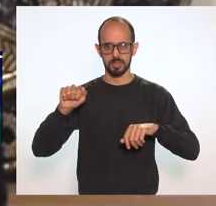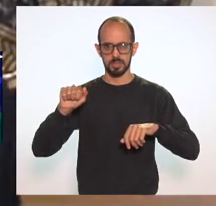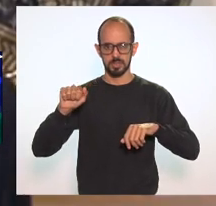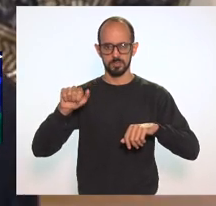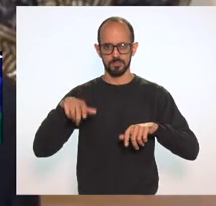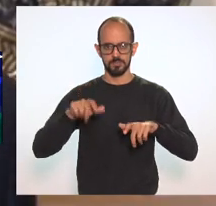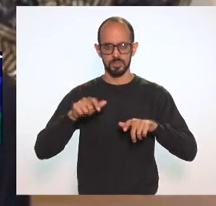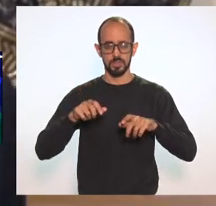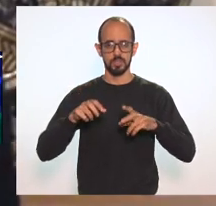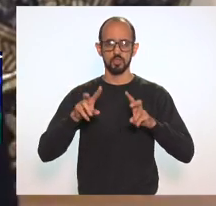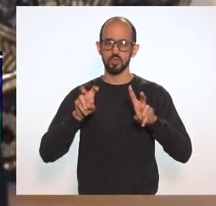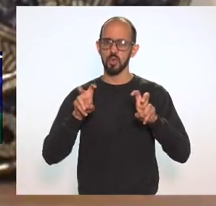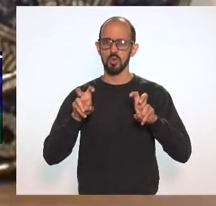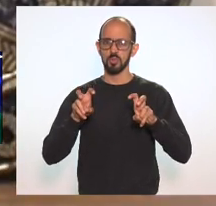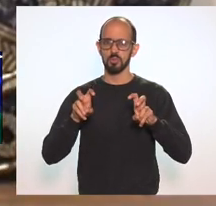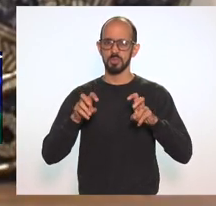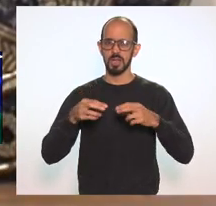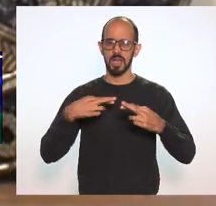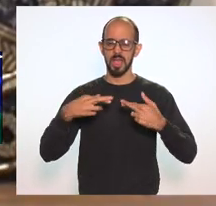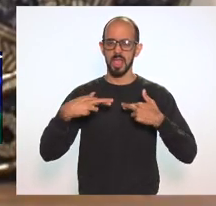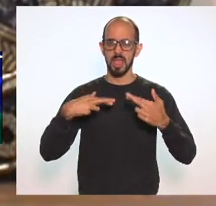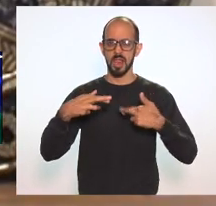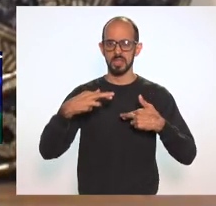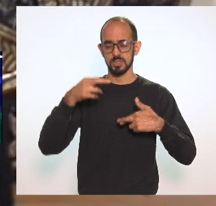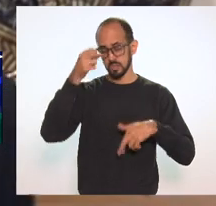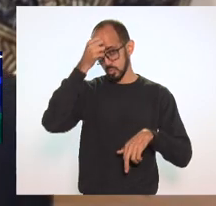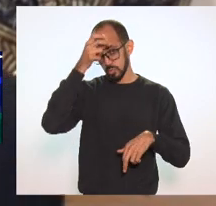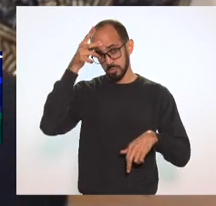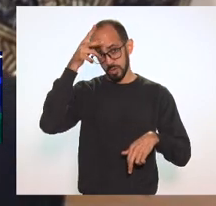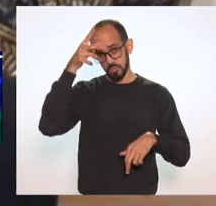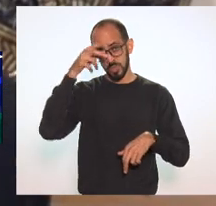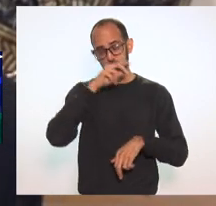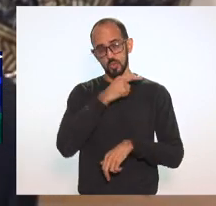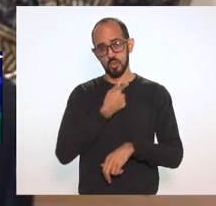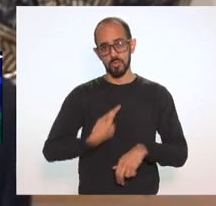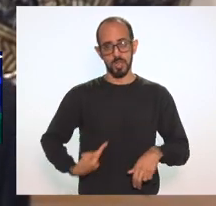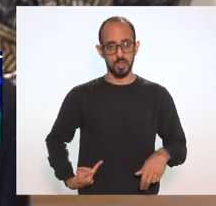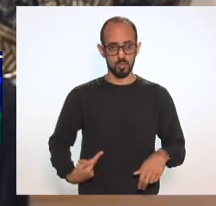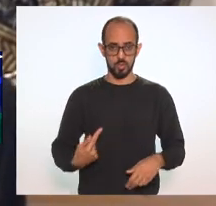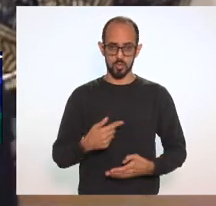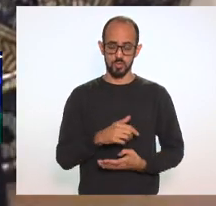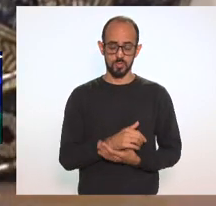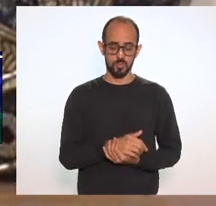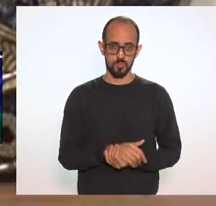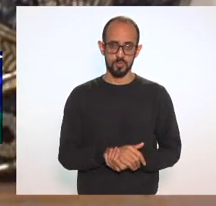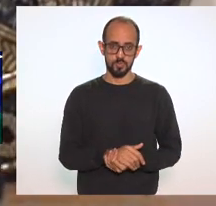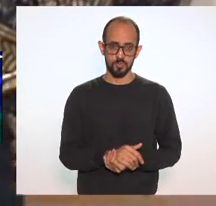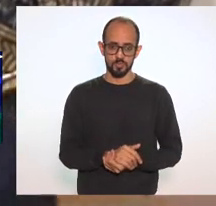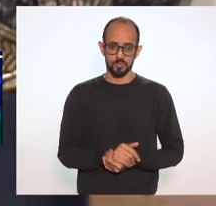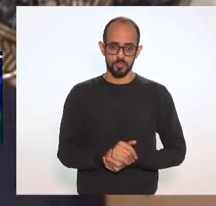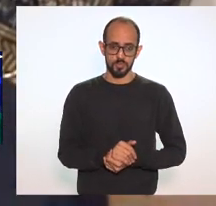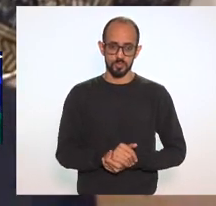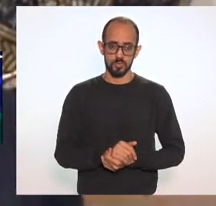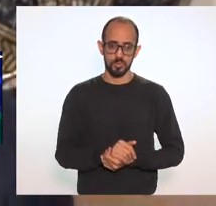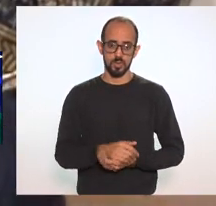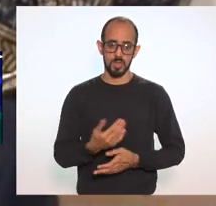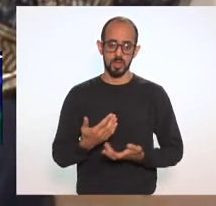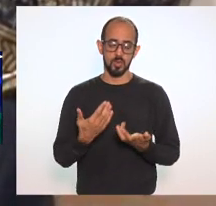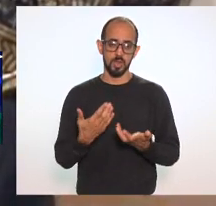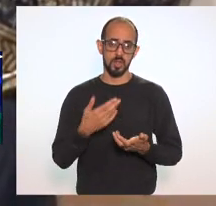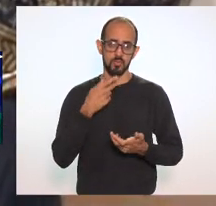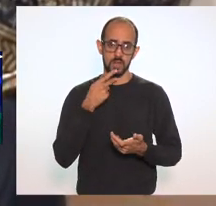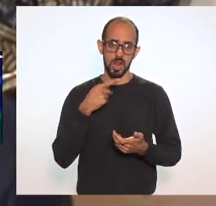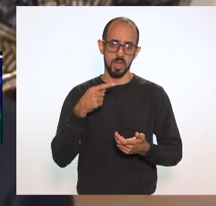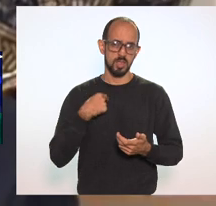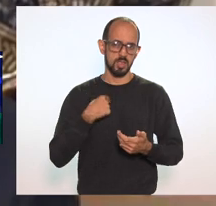possível desgaste que houve entre o prefeito Eduardo Paes e o governador pode caixa olha eu